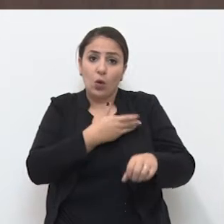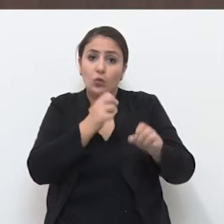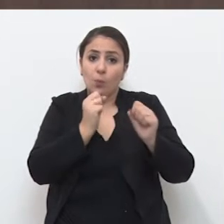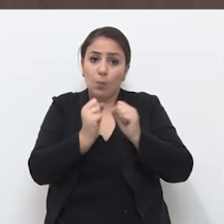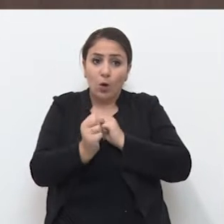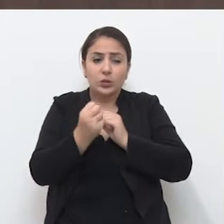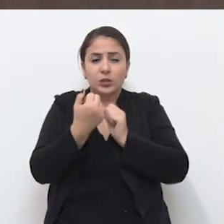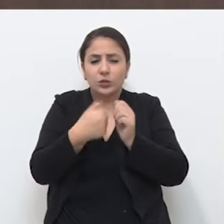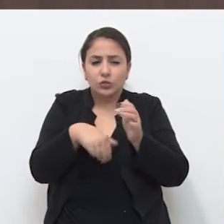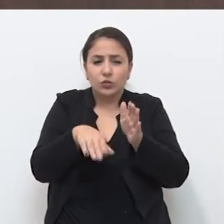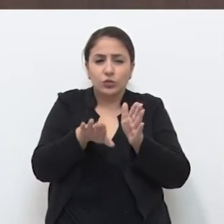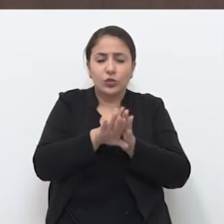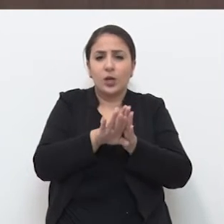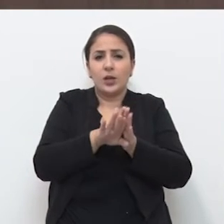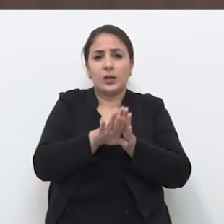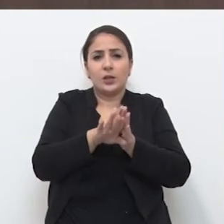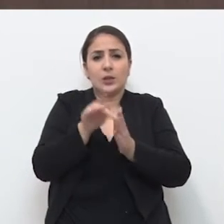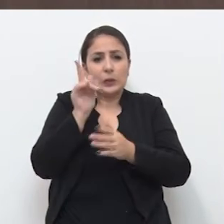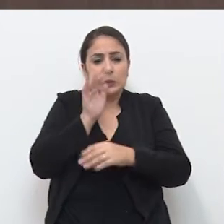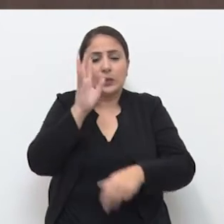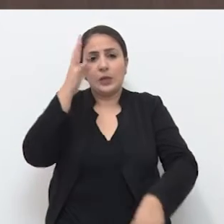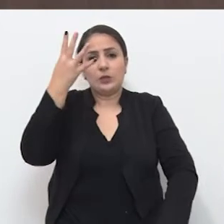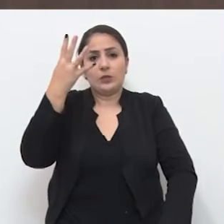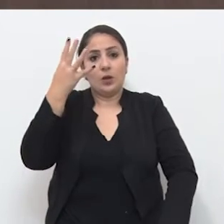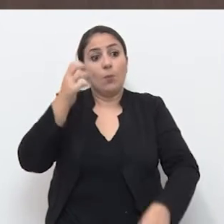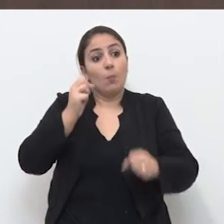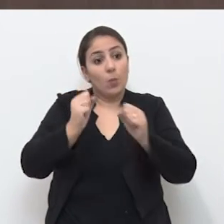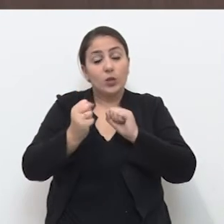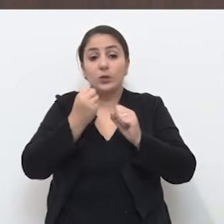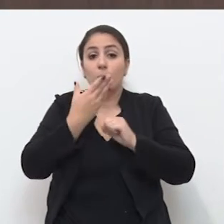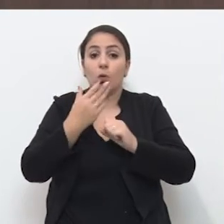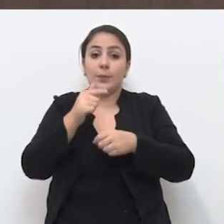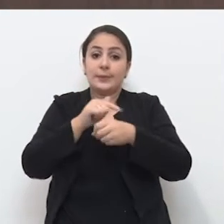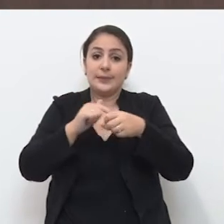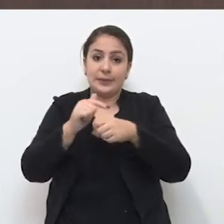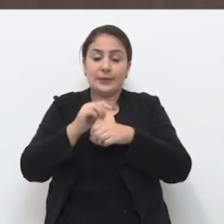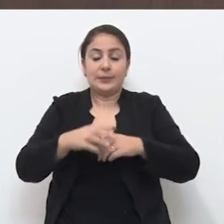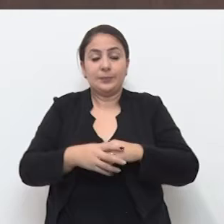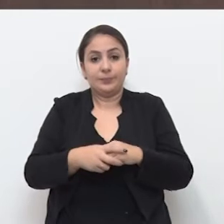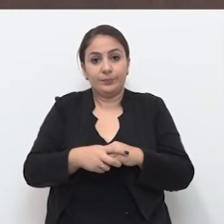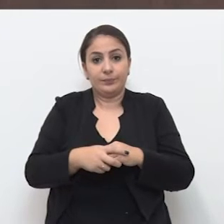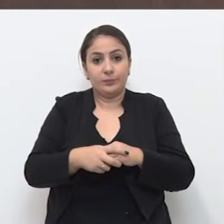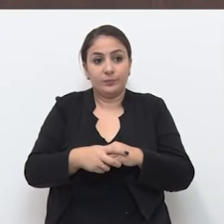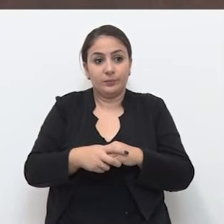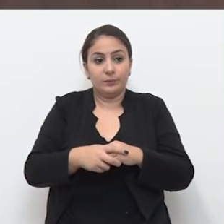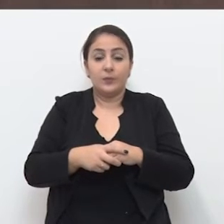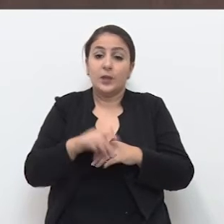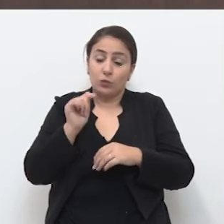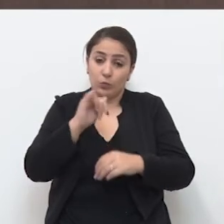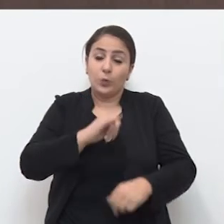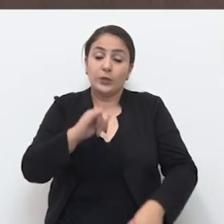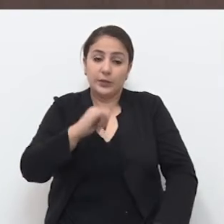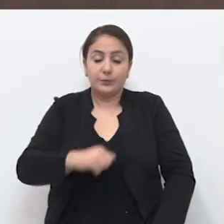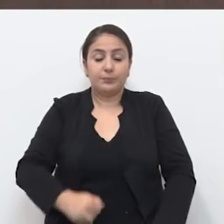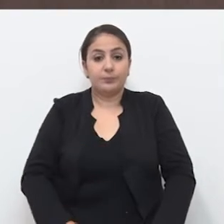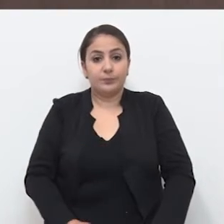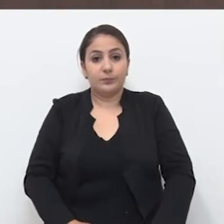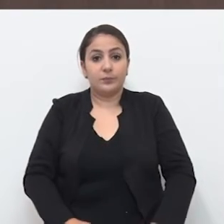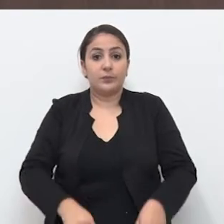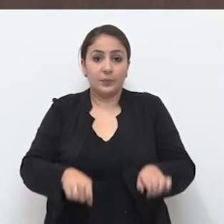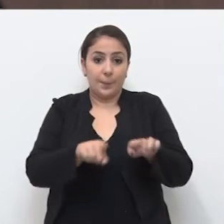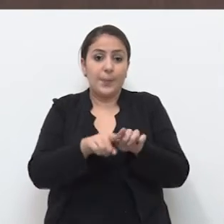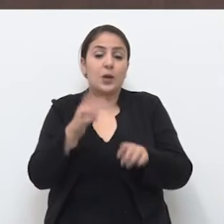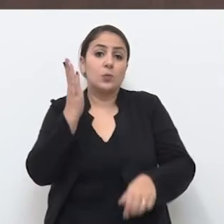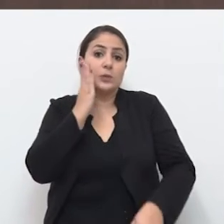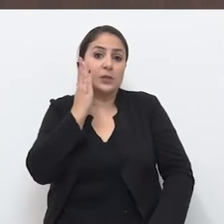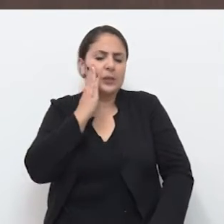nós podemos estar chegando a uma resolução que será boa para a cidade. Acho que isso que é o fundamental. E